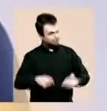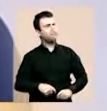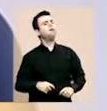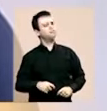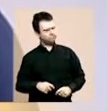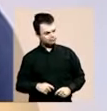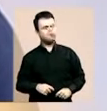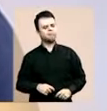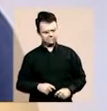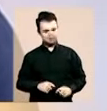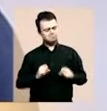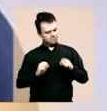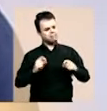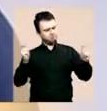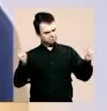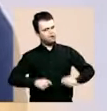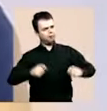falei,